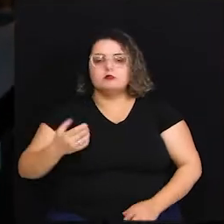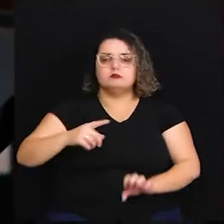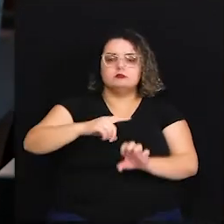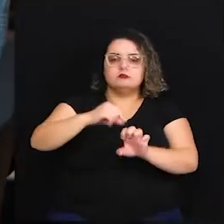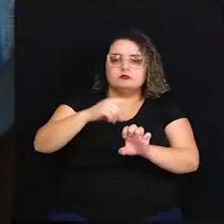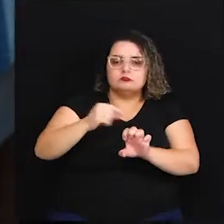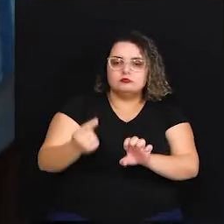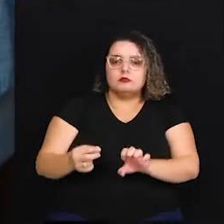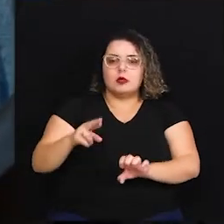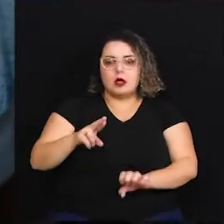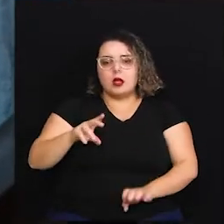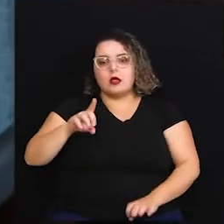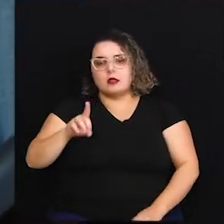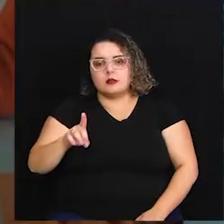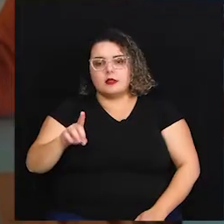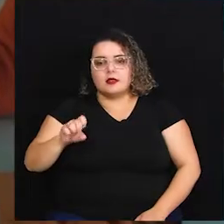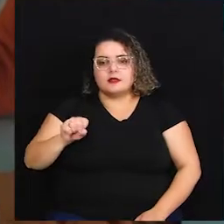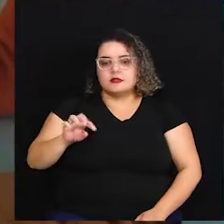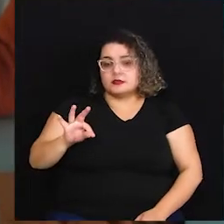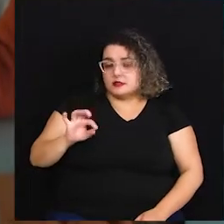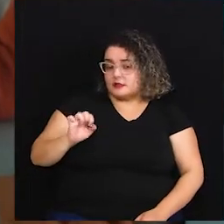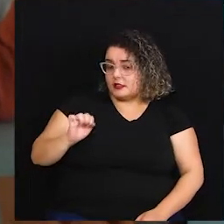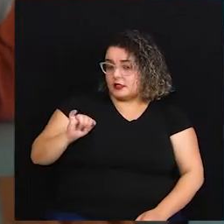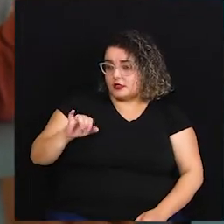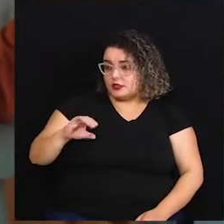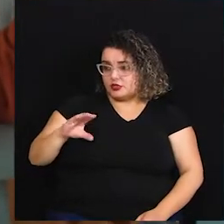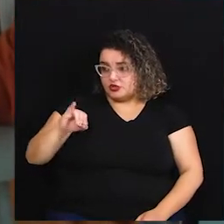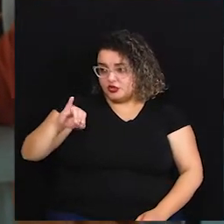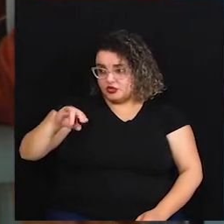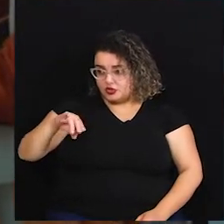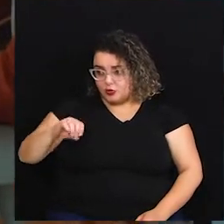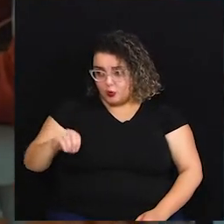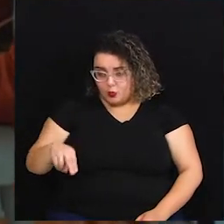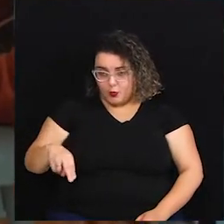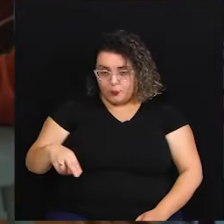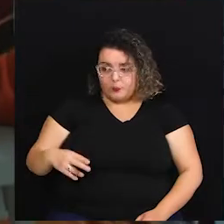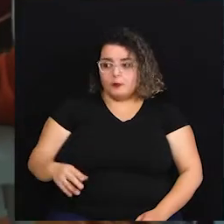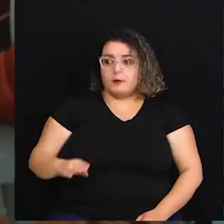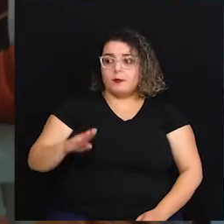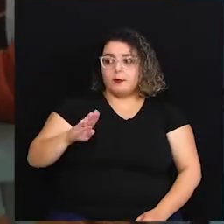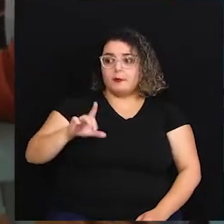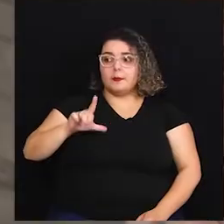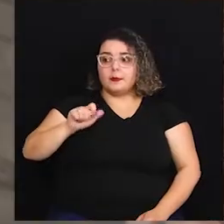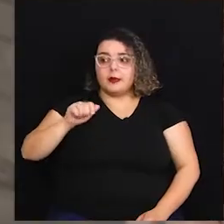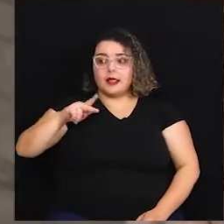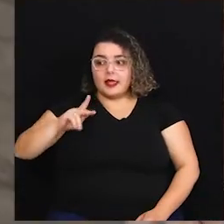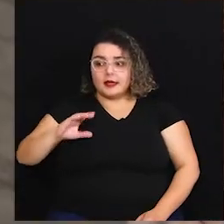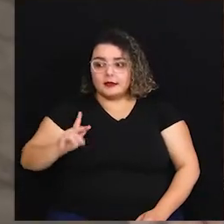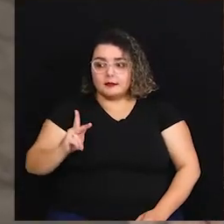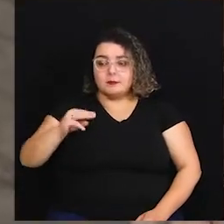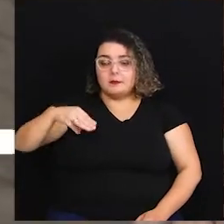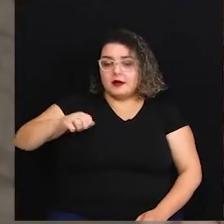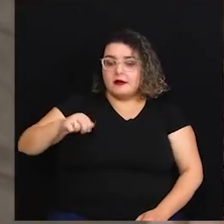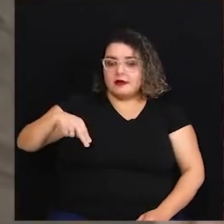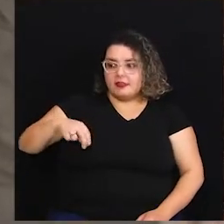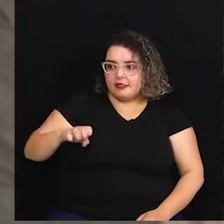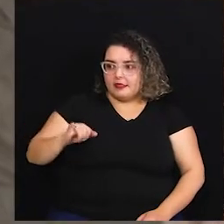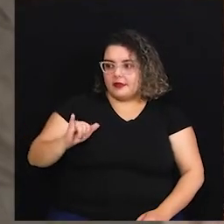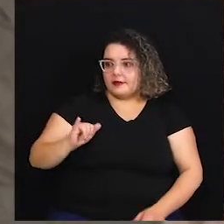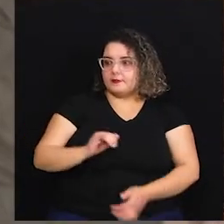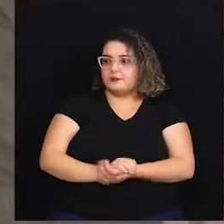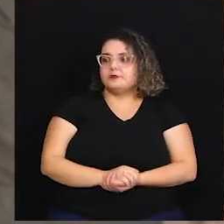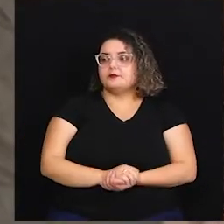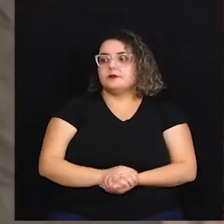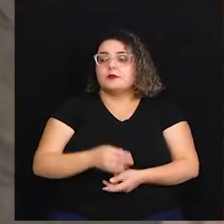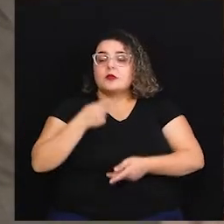Brasil, desenvolvido pela RD Station, Inventivos e o movimento Black Money. E neste segundo bloco, a gente que